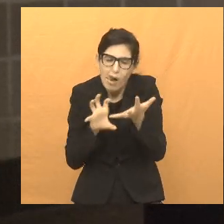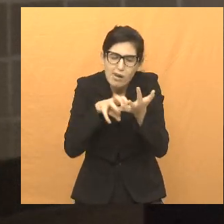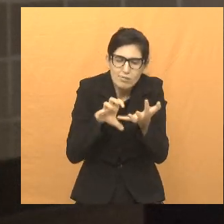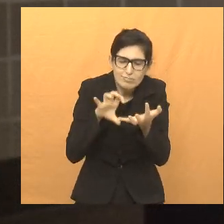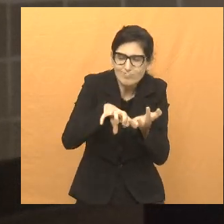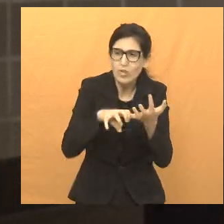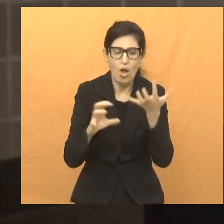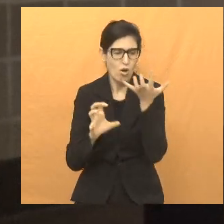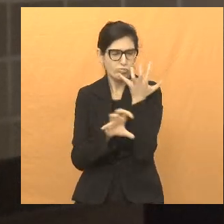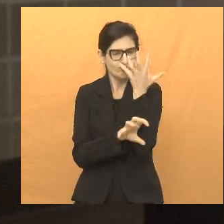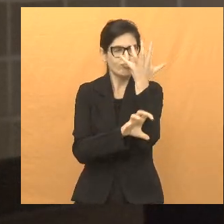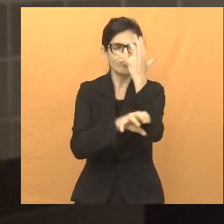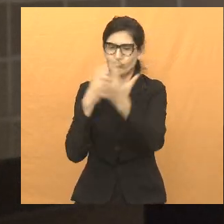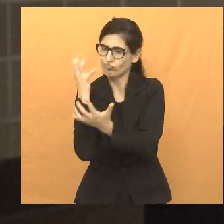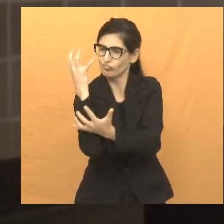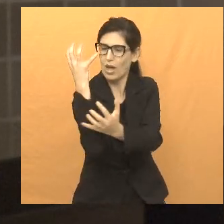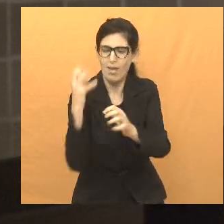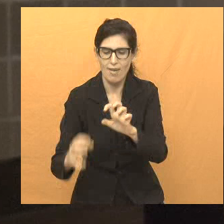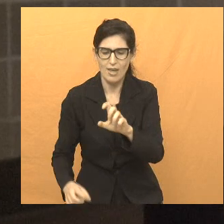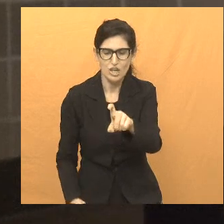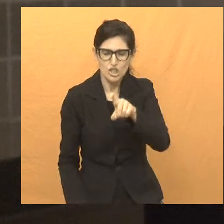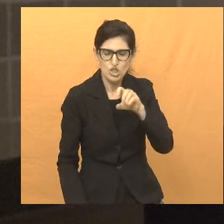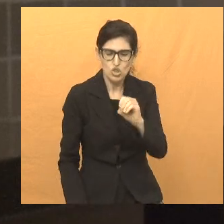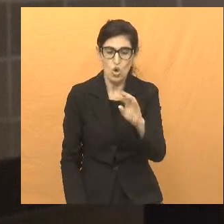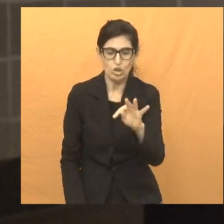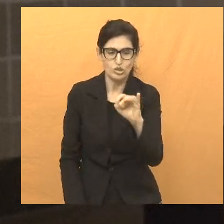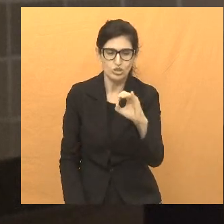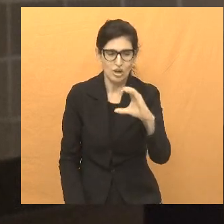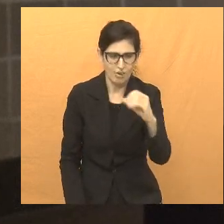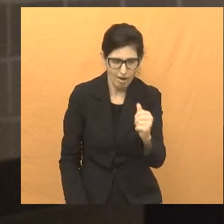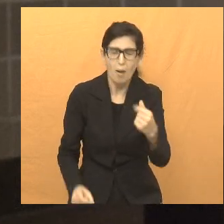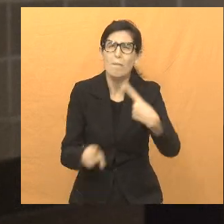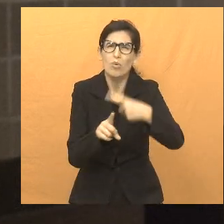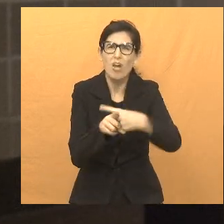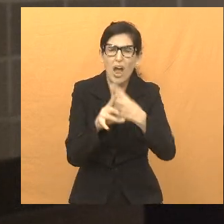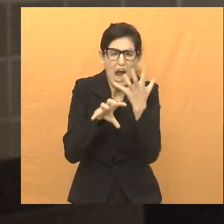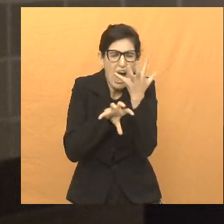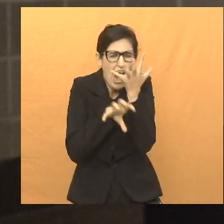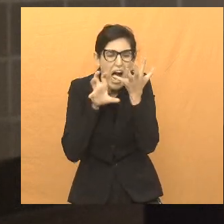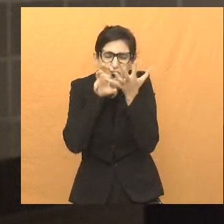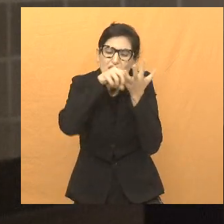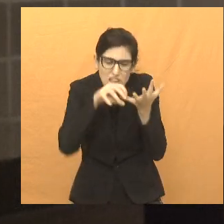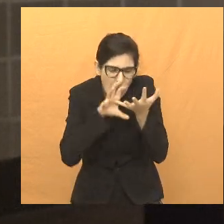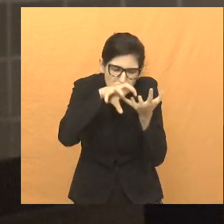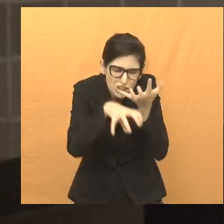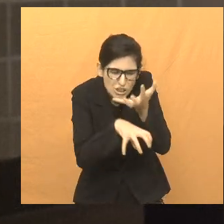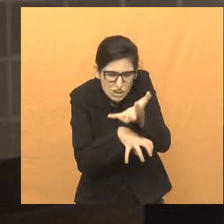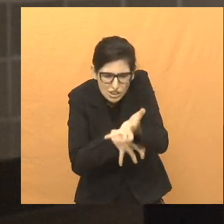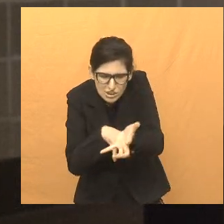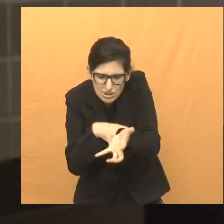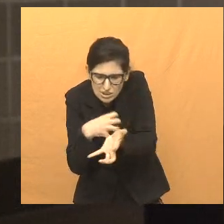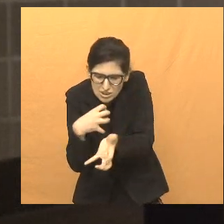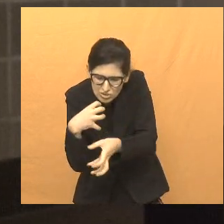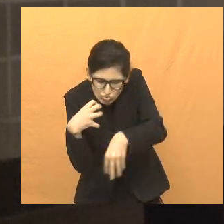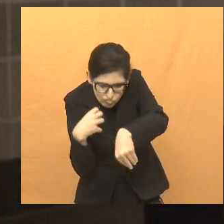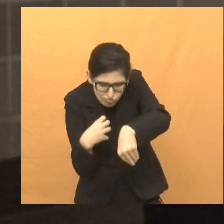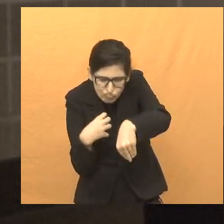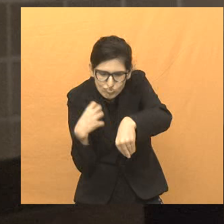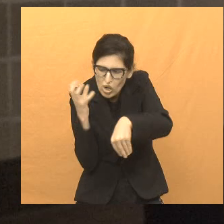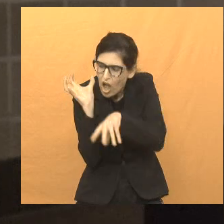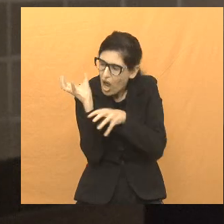de fauna, sobretudo quando ela provoca desequilíbrio no meio ambiente, é da pasta de meio